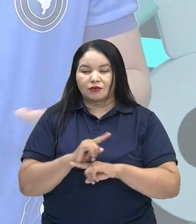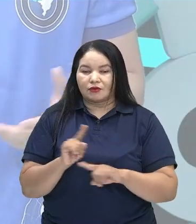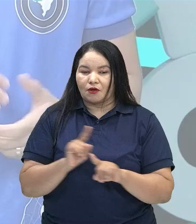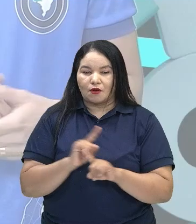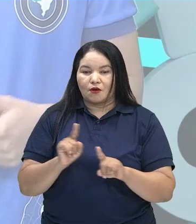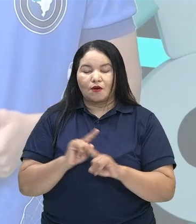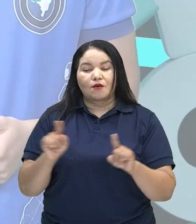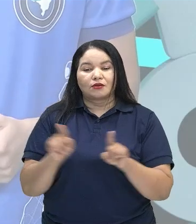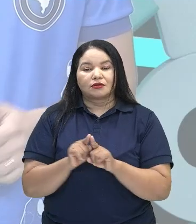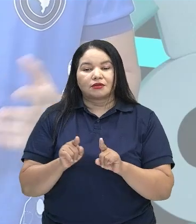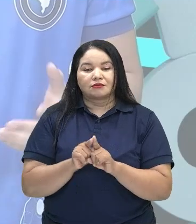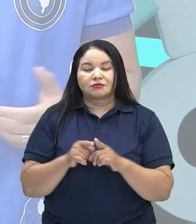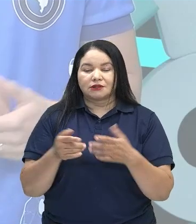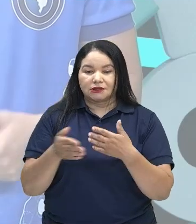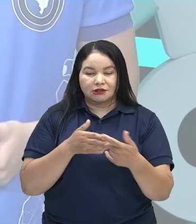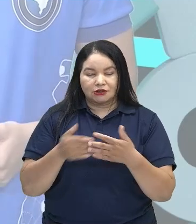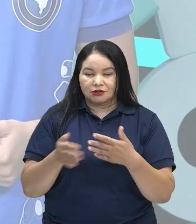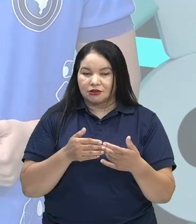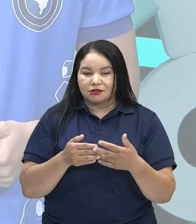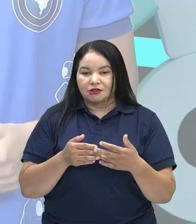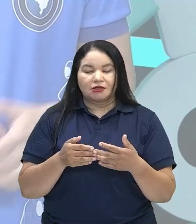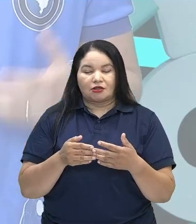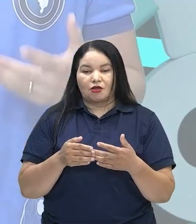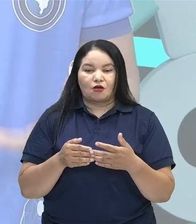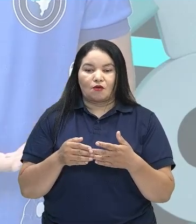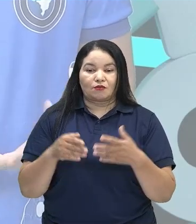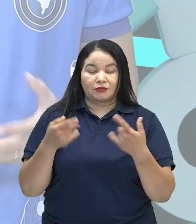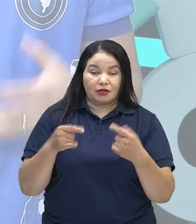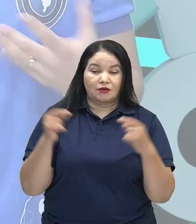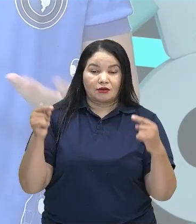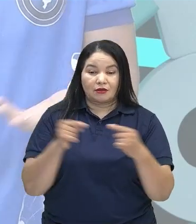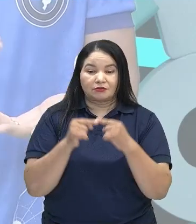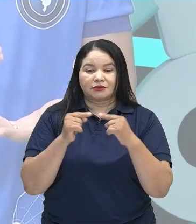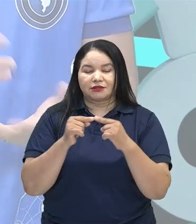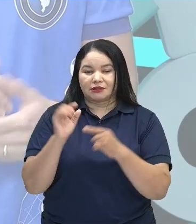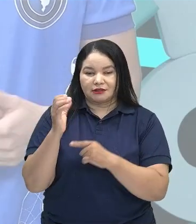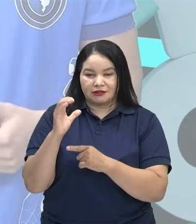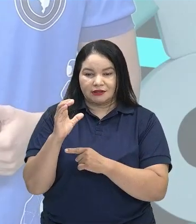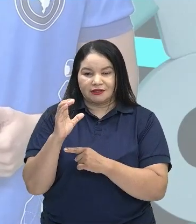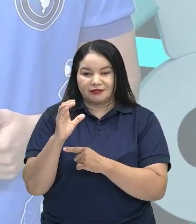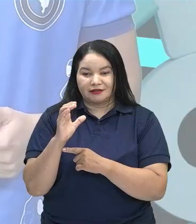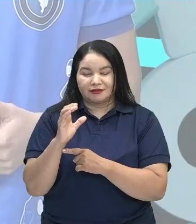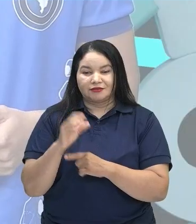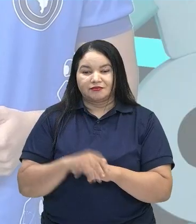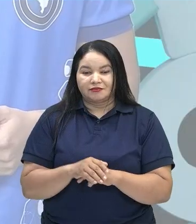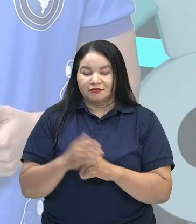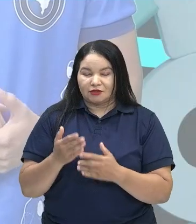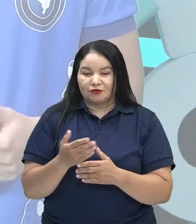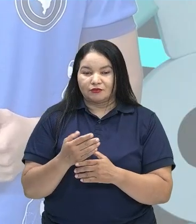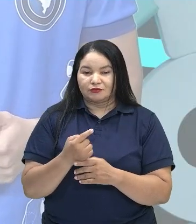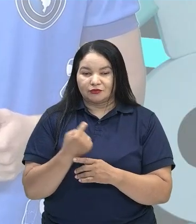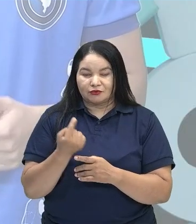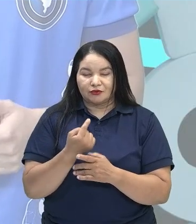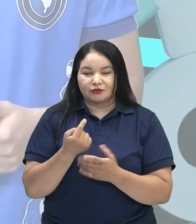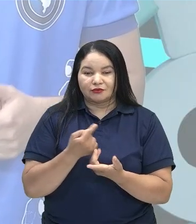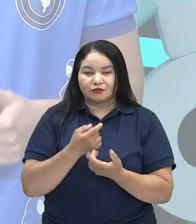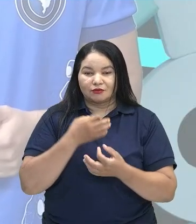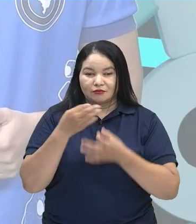usando um argumento qualquer, mas estamos citando a ciência. Isso torna o nosso argumento